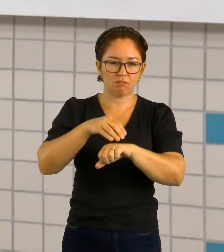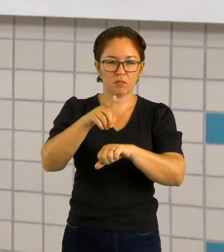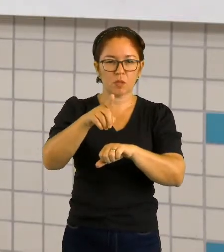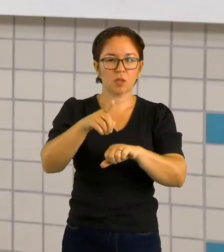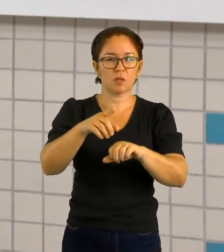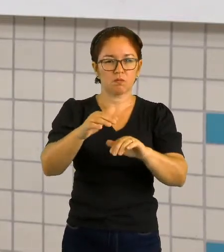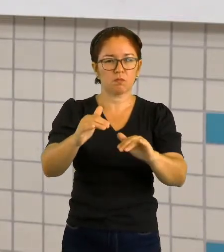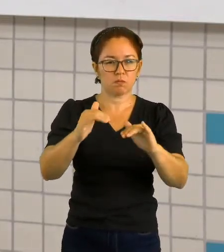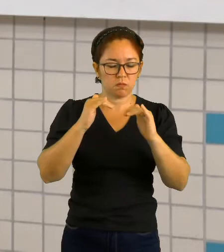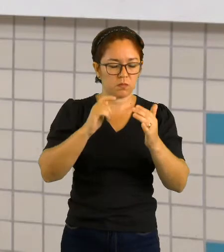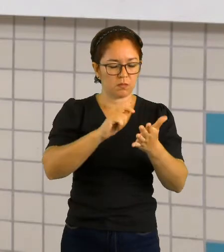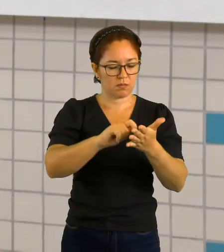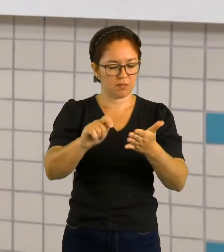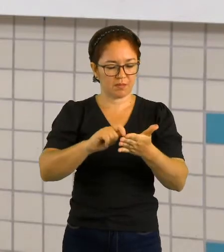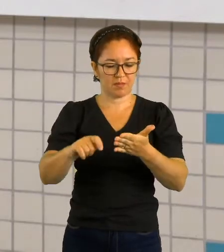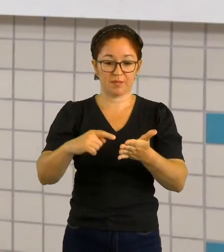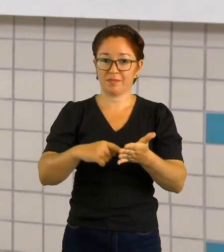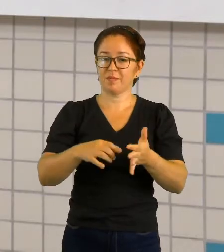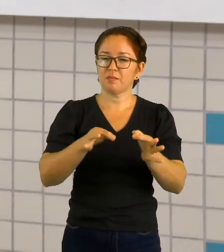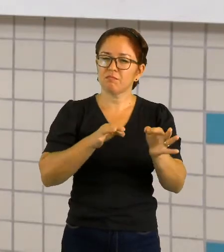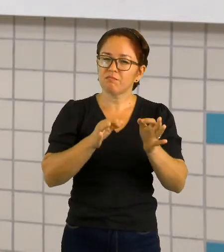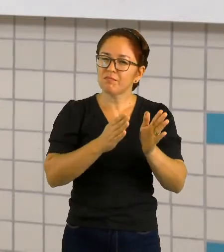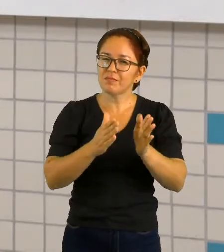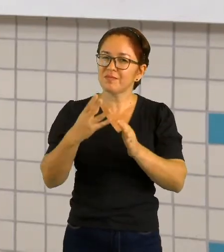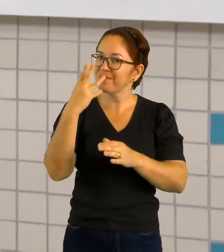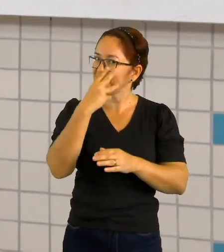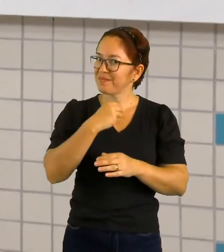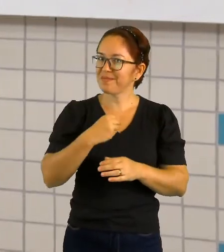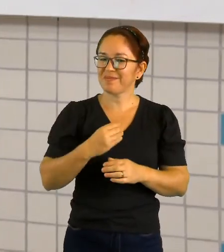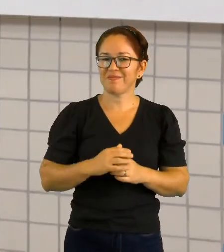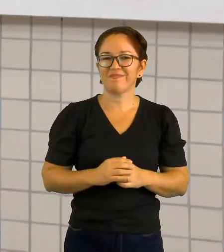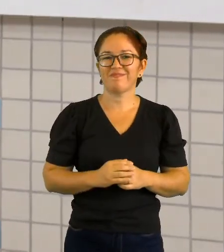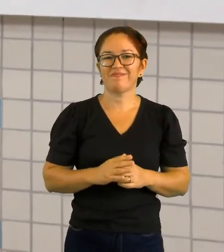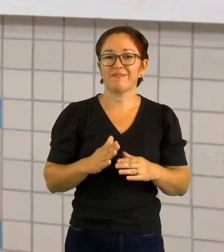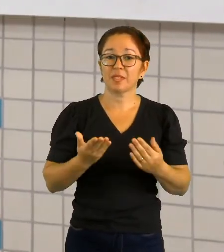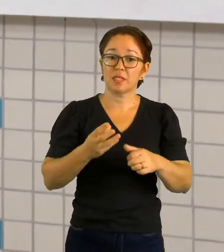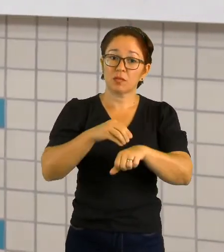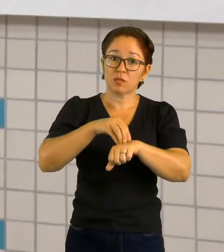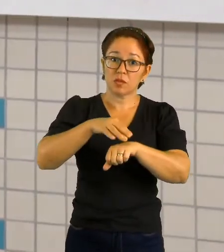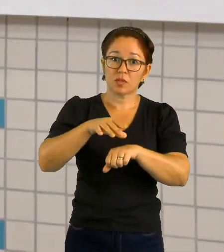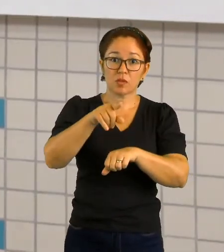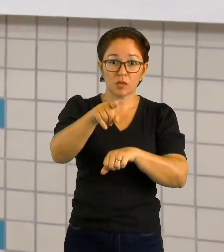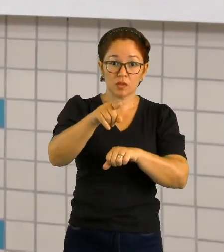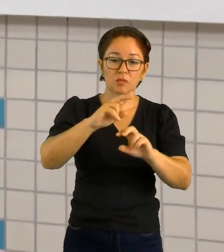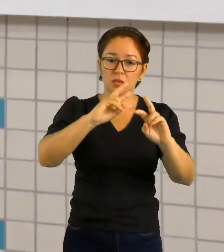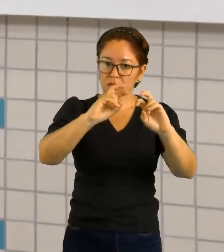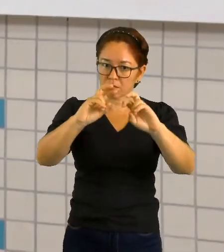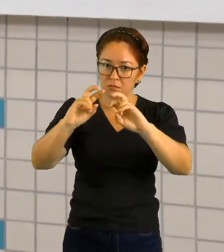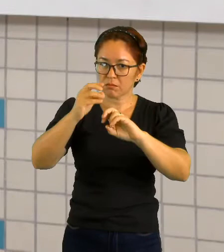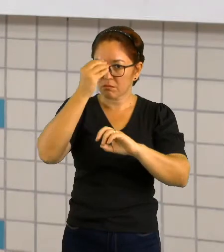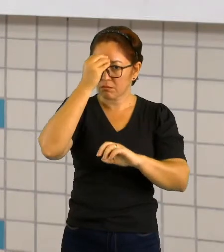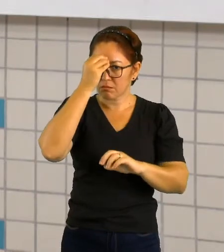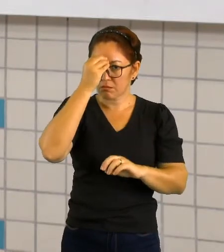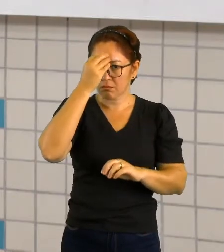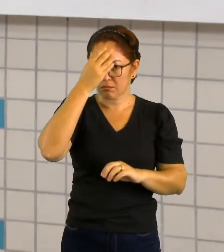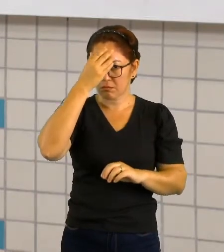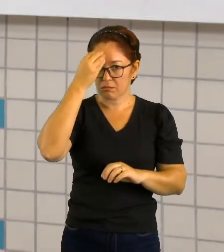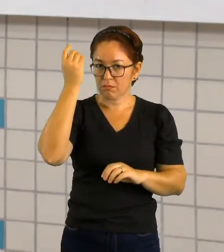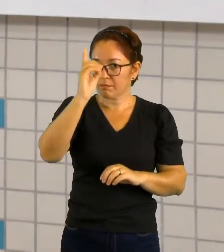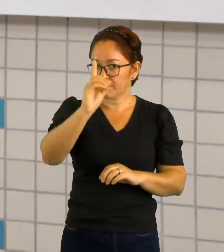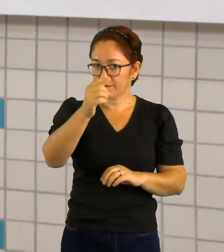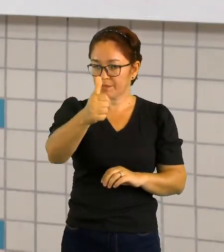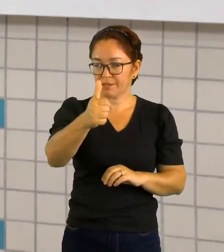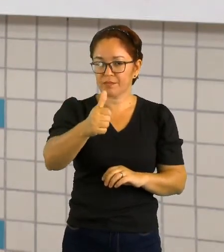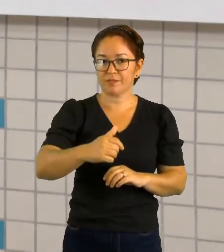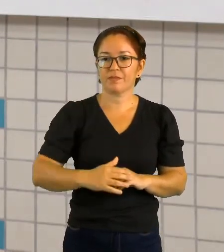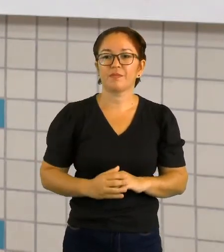organizado e bonito. Entenderam? Não esqueçam dessas recomendações. Então, quando conseguimos diferenciar,